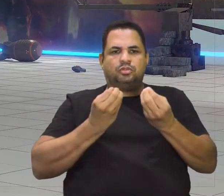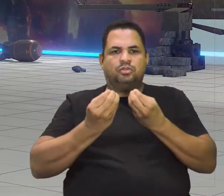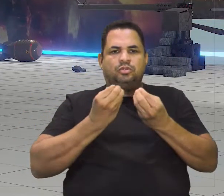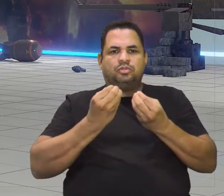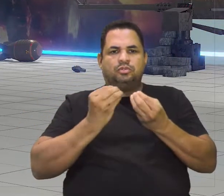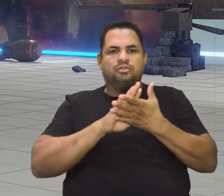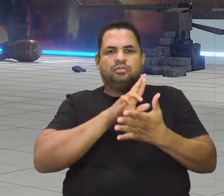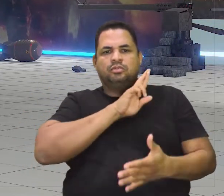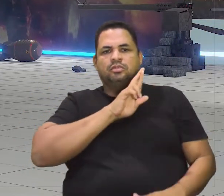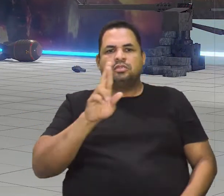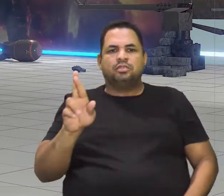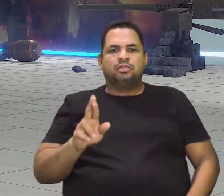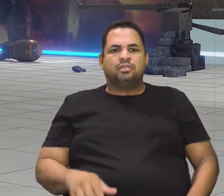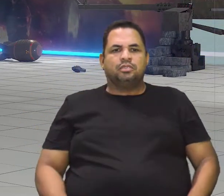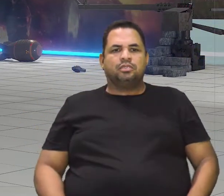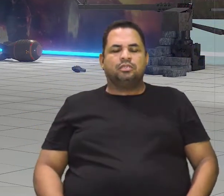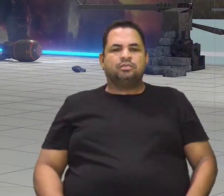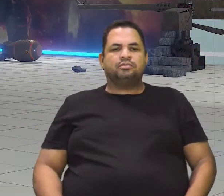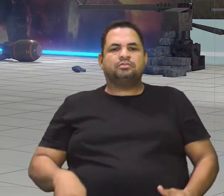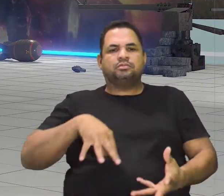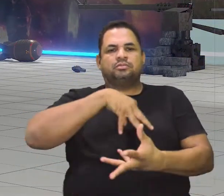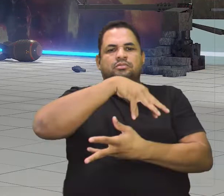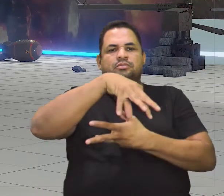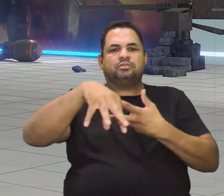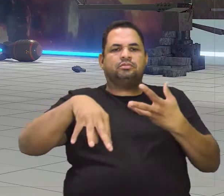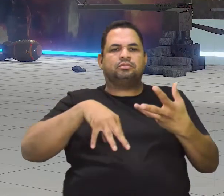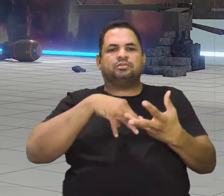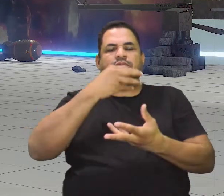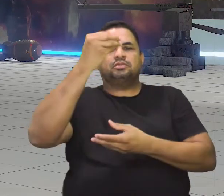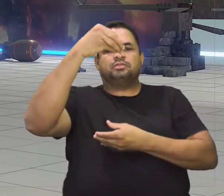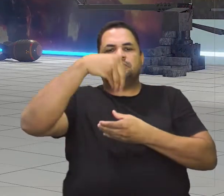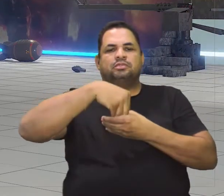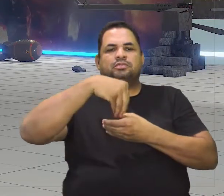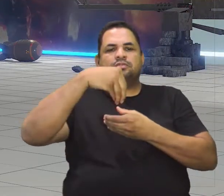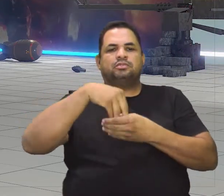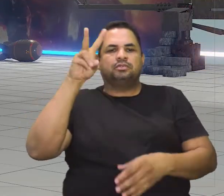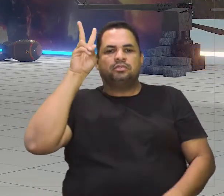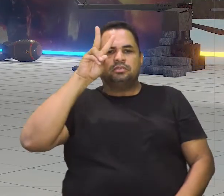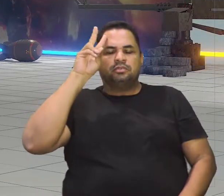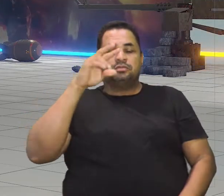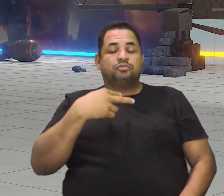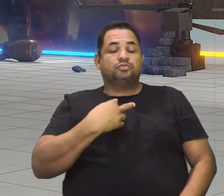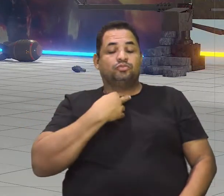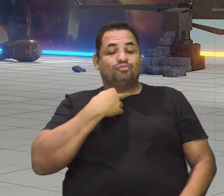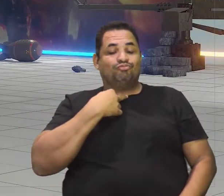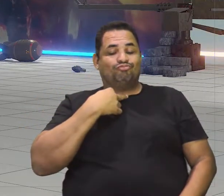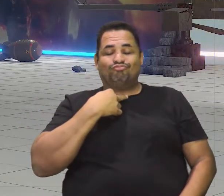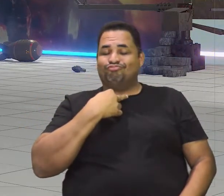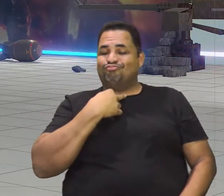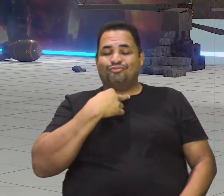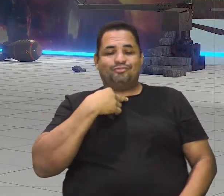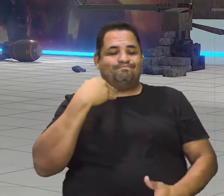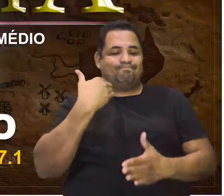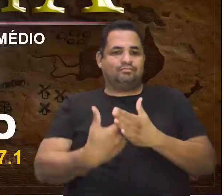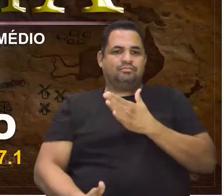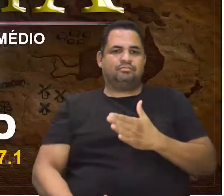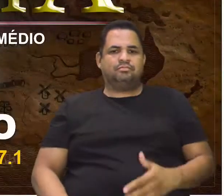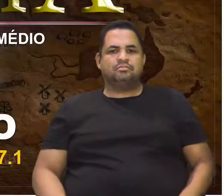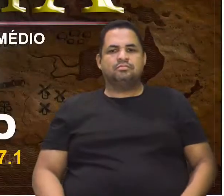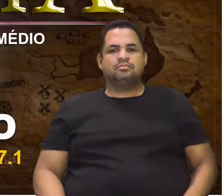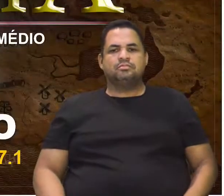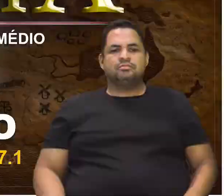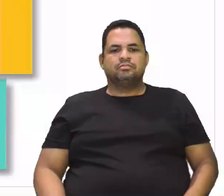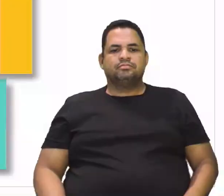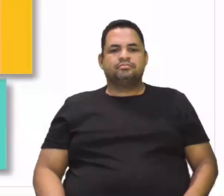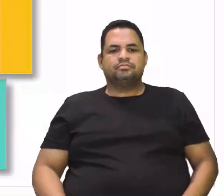da religião, ela está envolvida com a história. Não perca, porque nós estamos na tela para vocês, da aula de